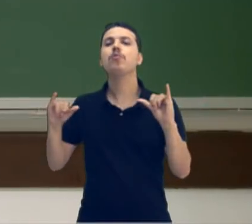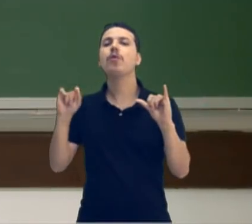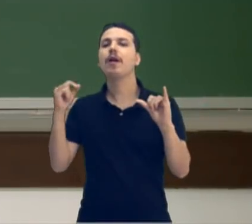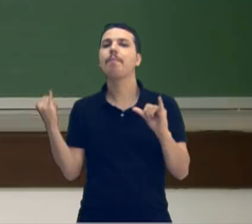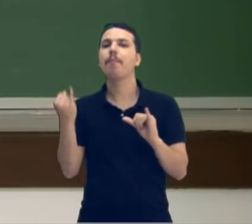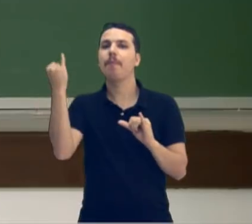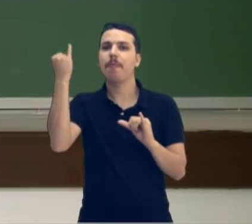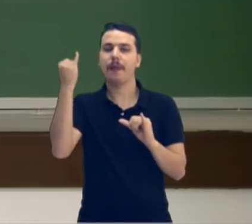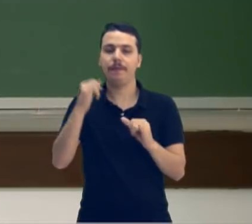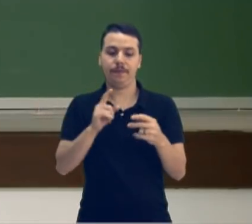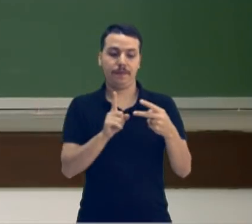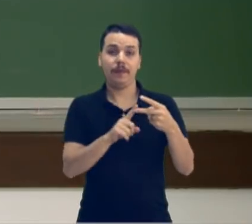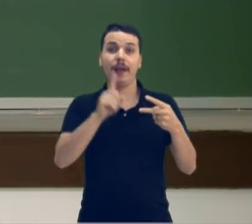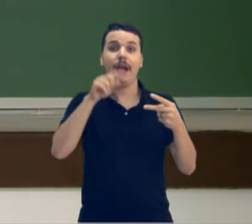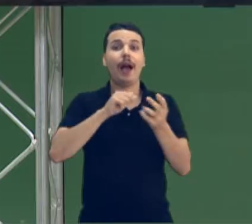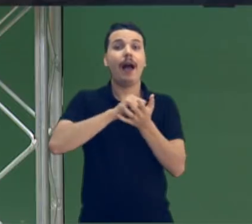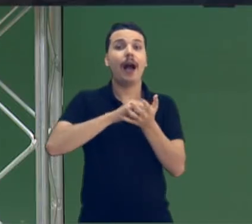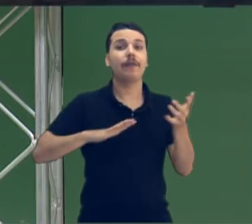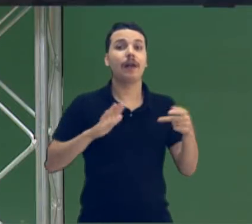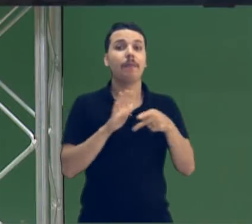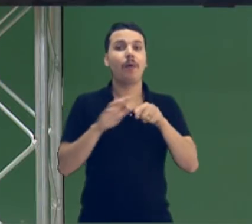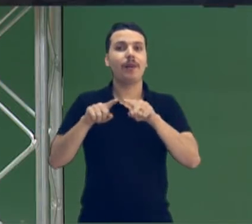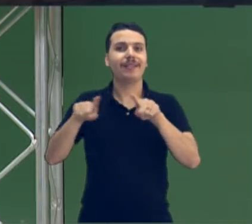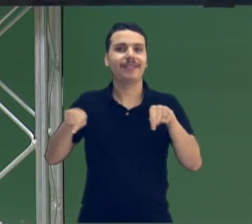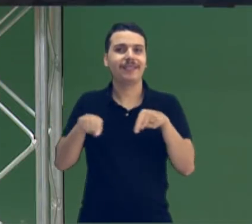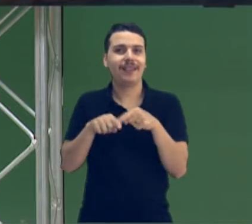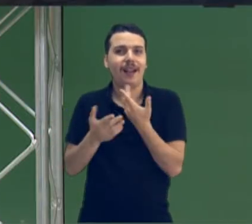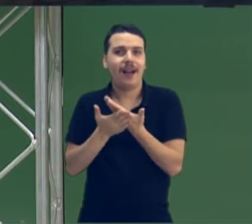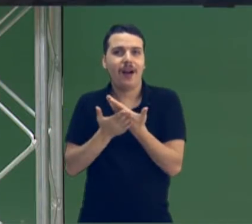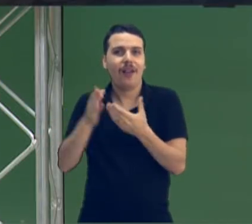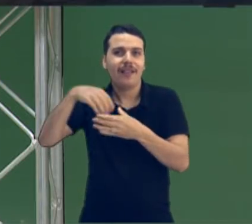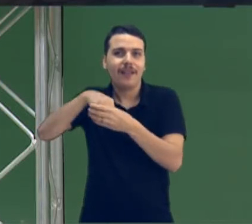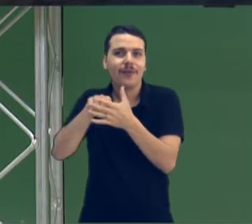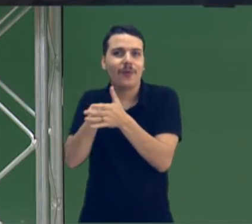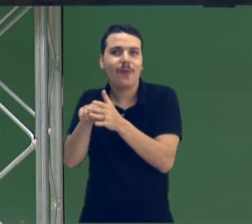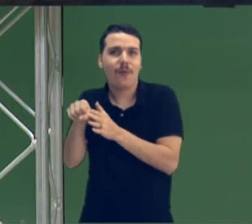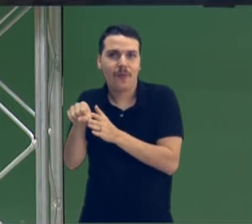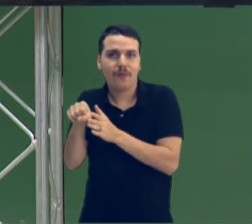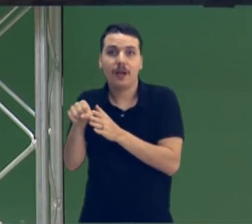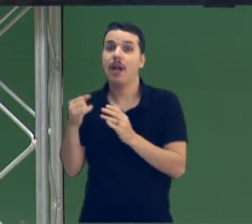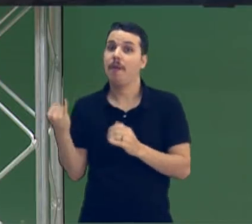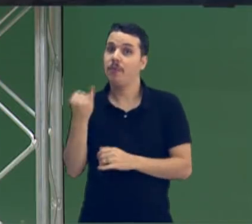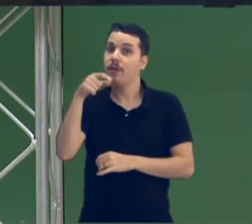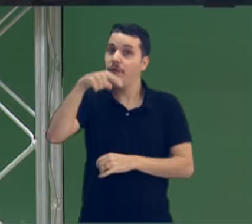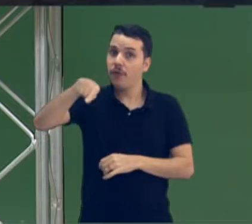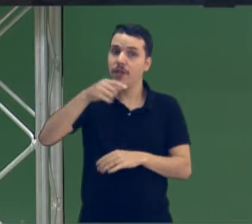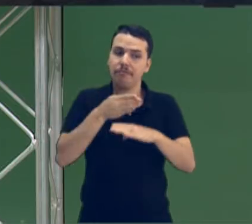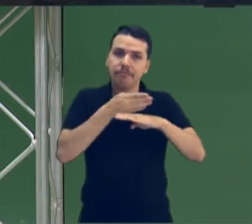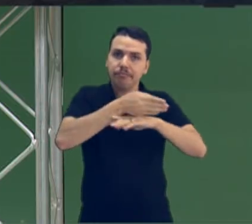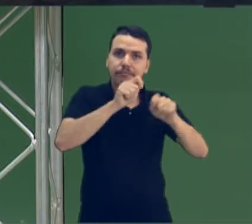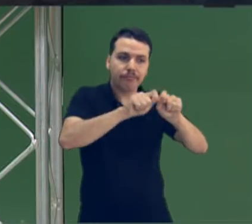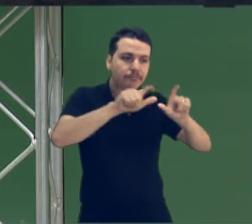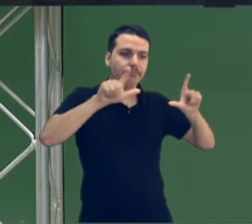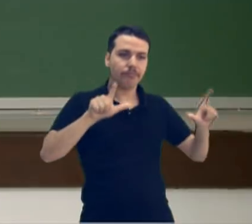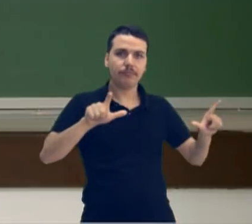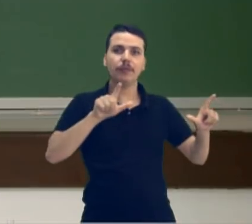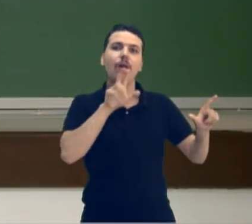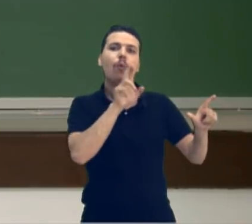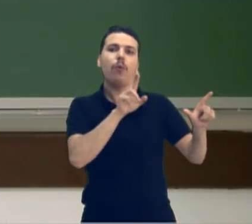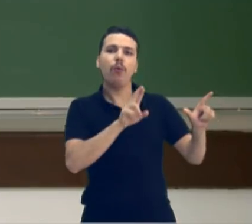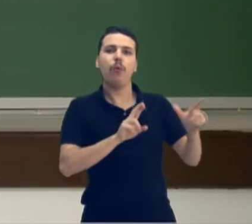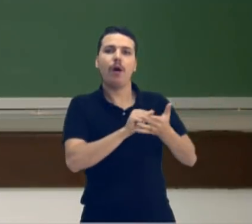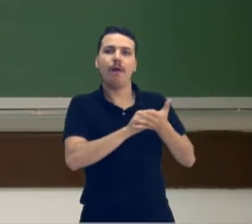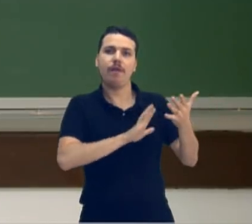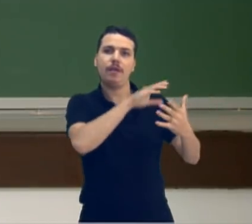são as atividades do Classroom. É preciso que vocês acessem o Classroom e façam as atividades que estão lá, tá